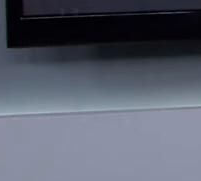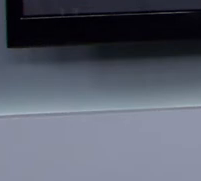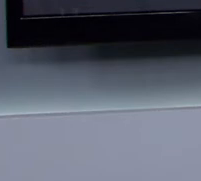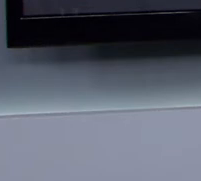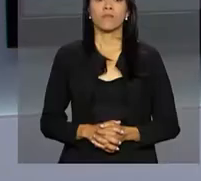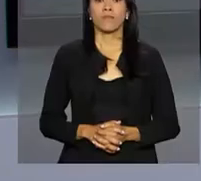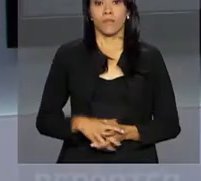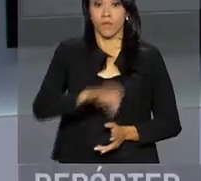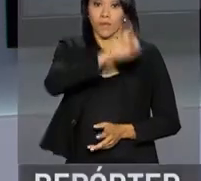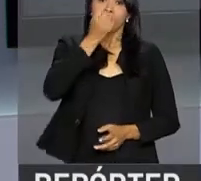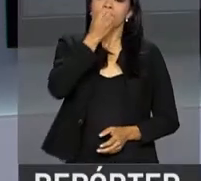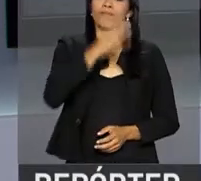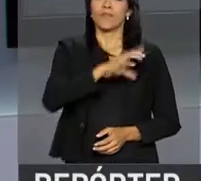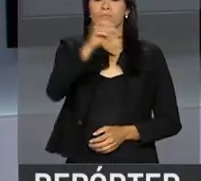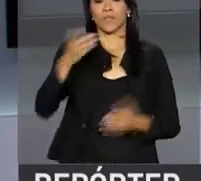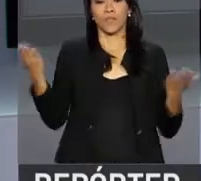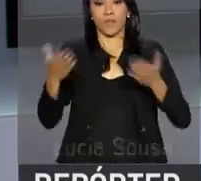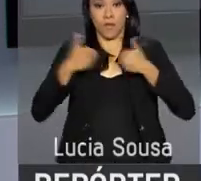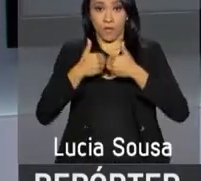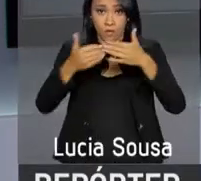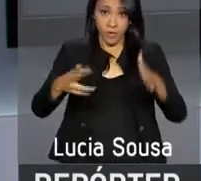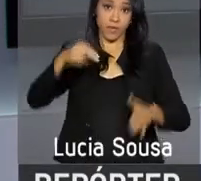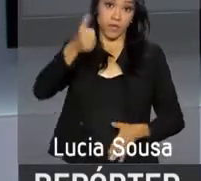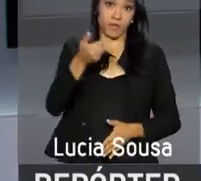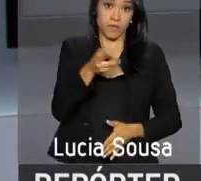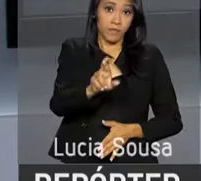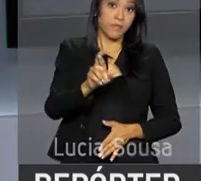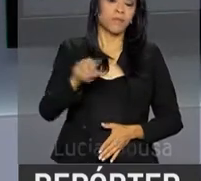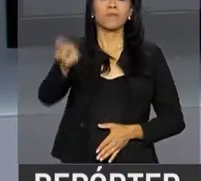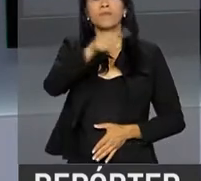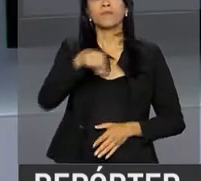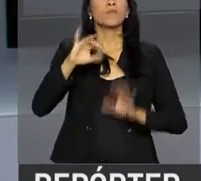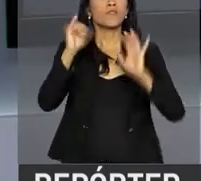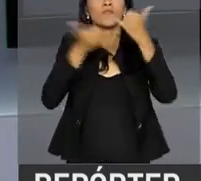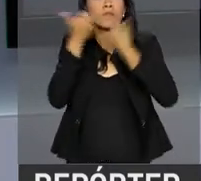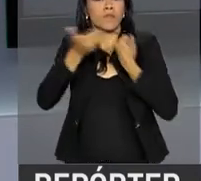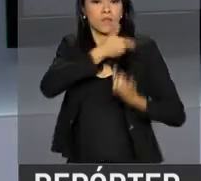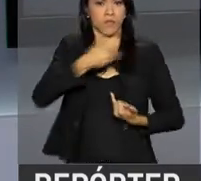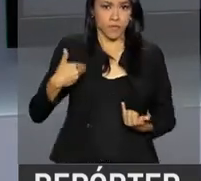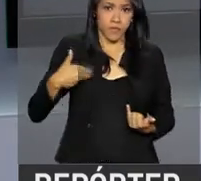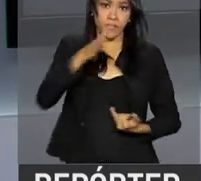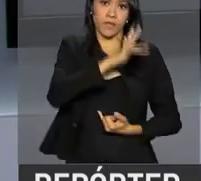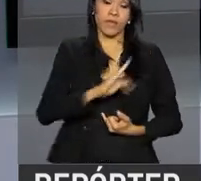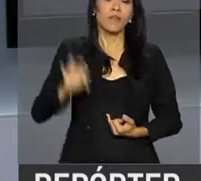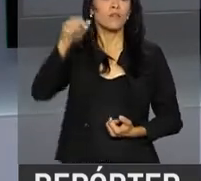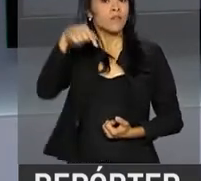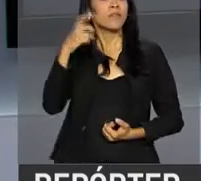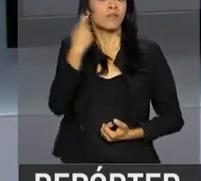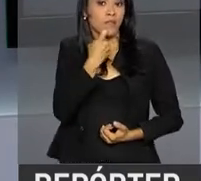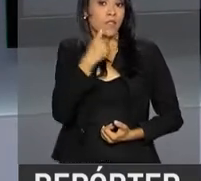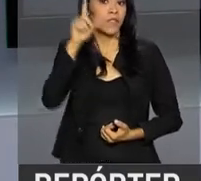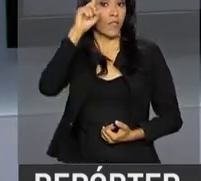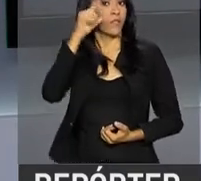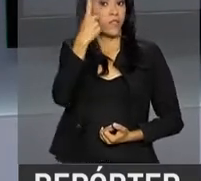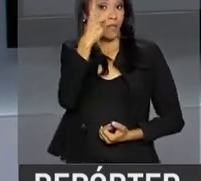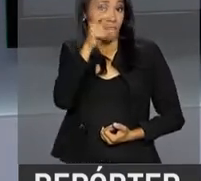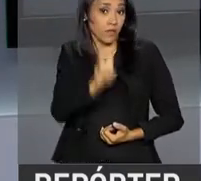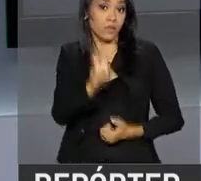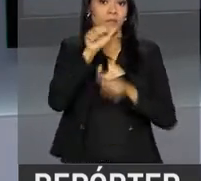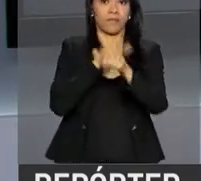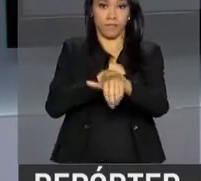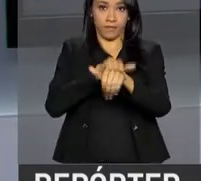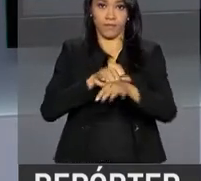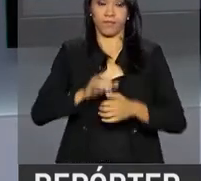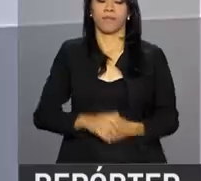olá bom dia começa agora o repórter nbr com as notícias do governo federal desta sexta feira 15 de